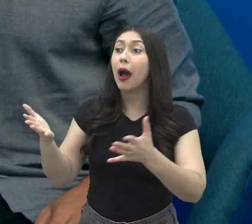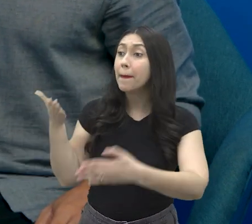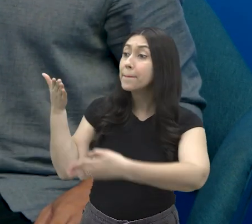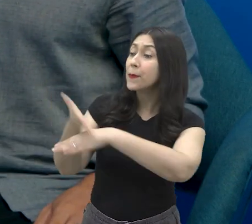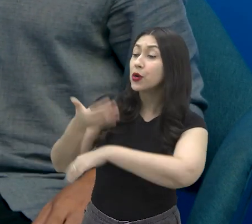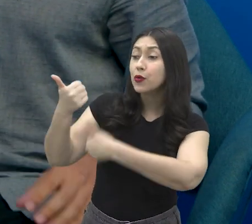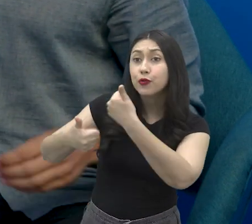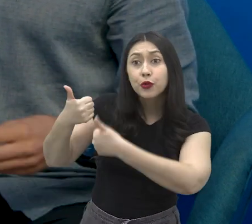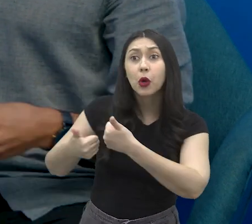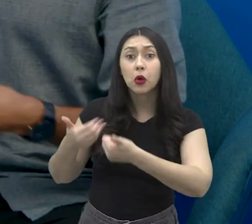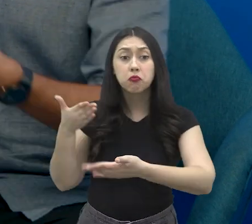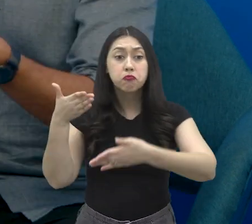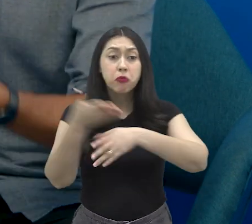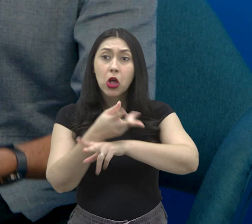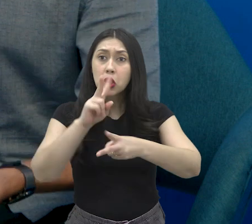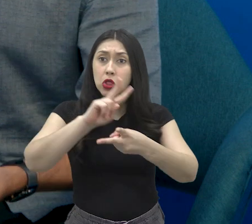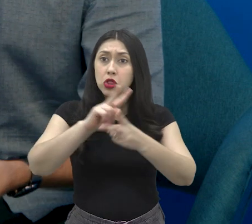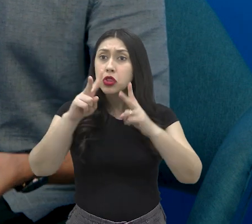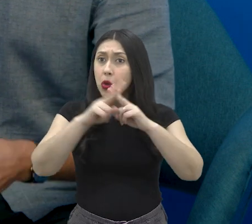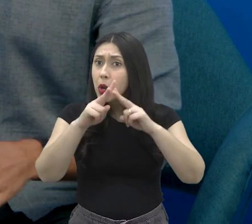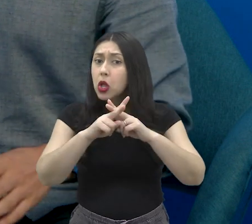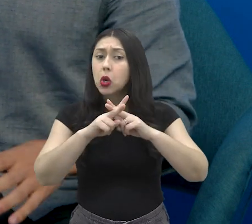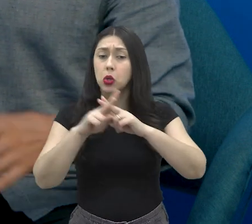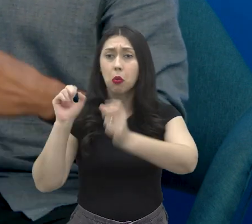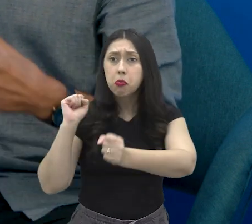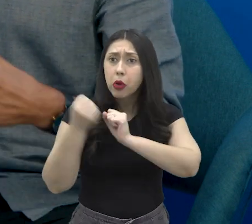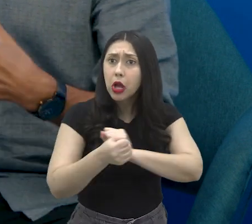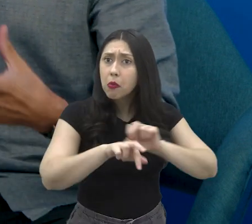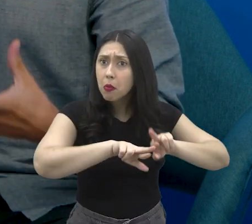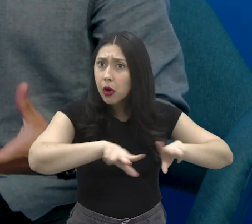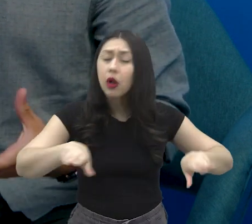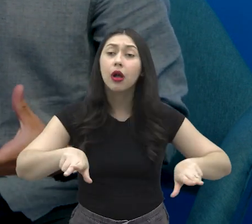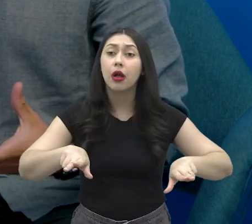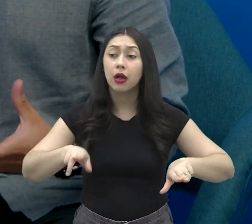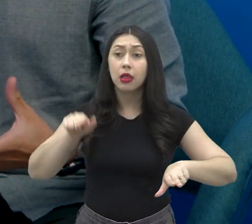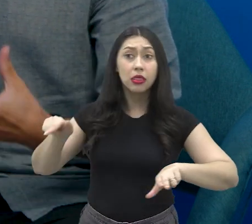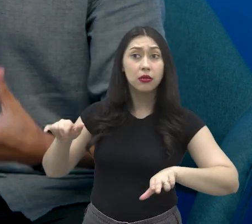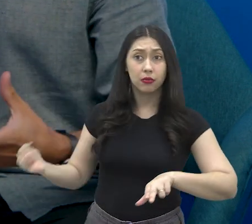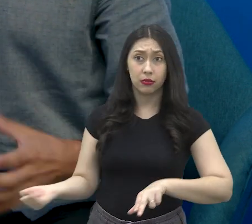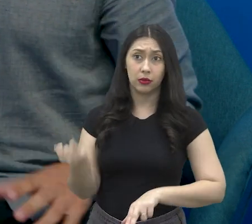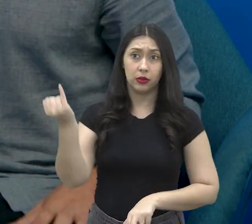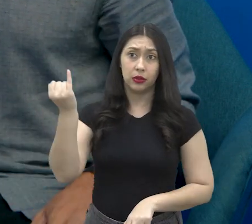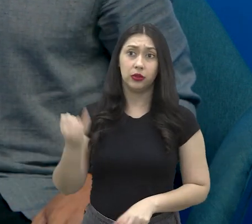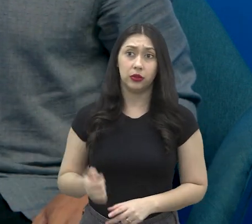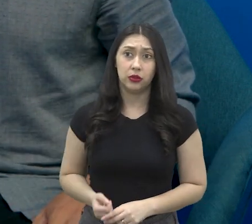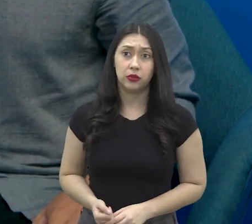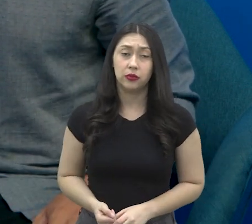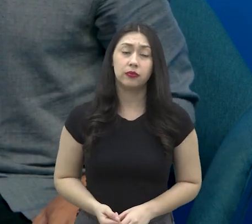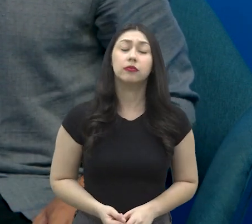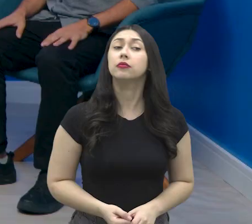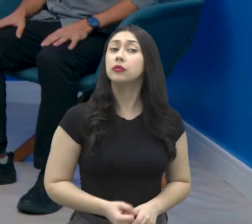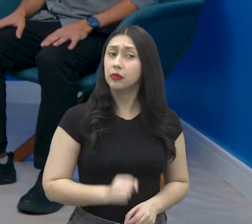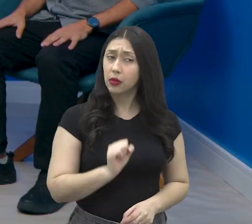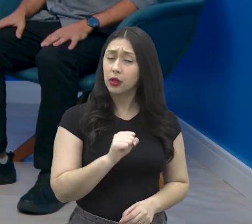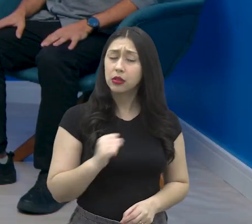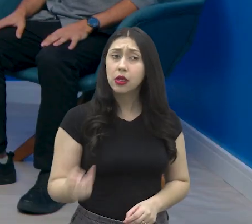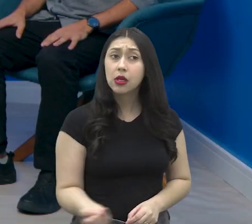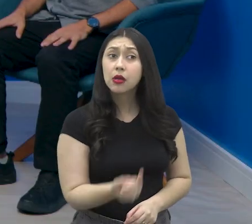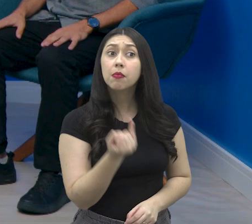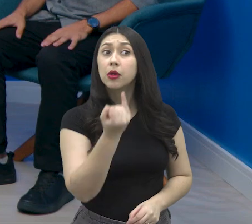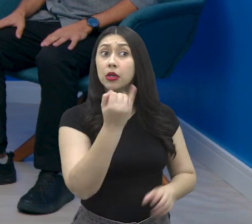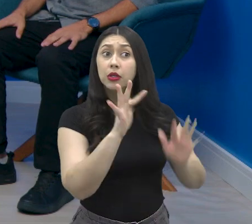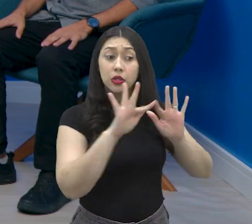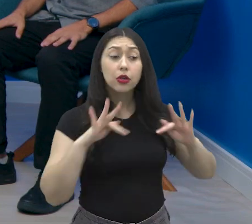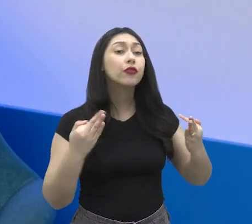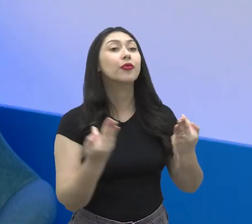escolinha de futebol, entrar numa luta, né? Qual é essa importância dessa participação familiar? É importante que eles